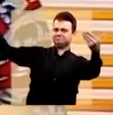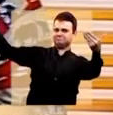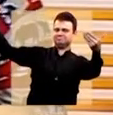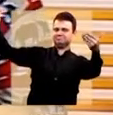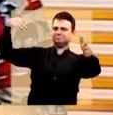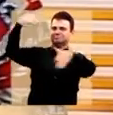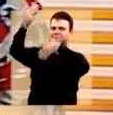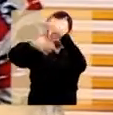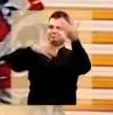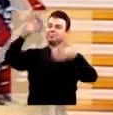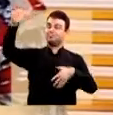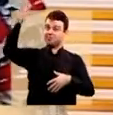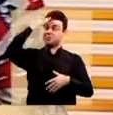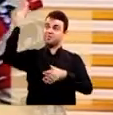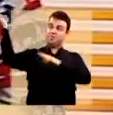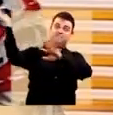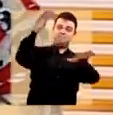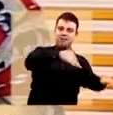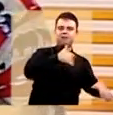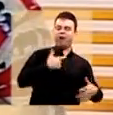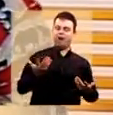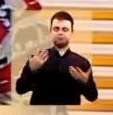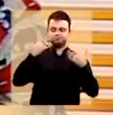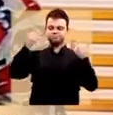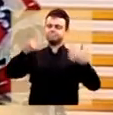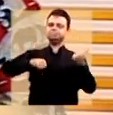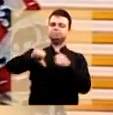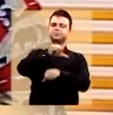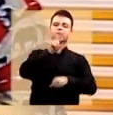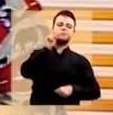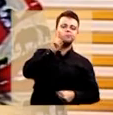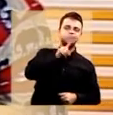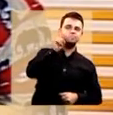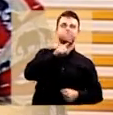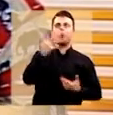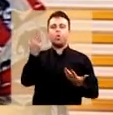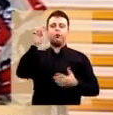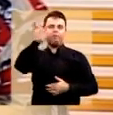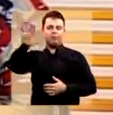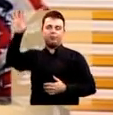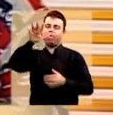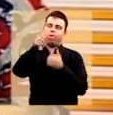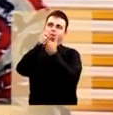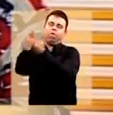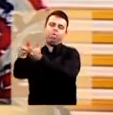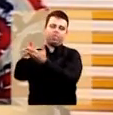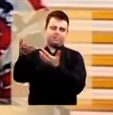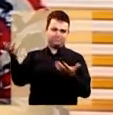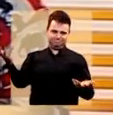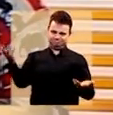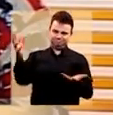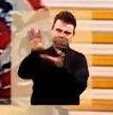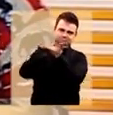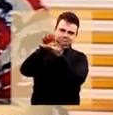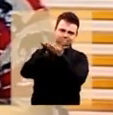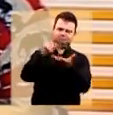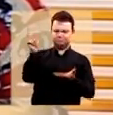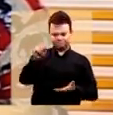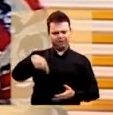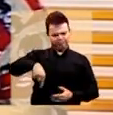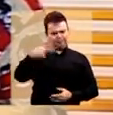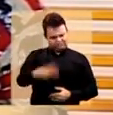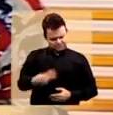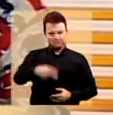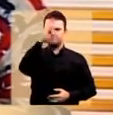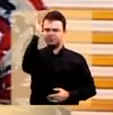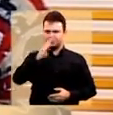cultura eurocêntrica ou americana até, né? E a gente tem que tirar desse lugar essas manifestações. Essas manifestações, elas